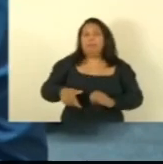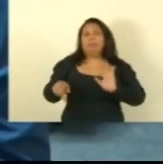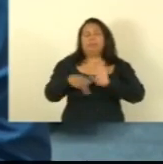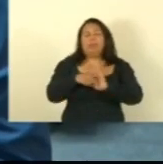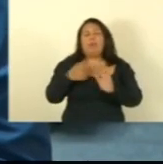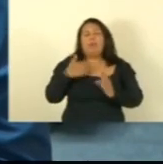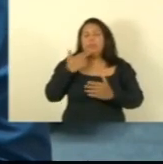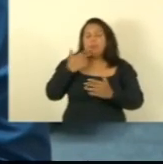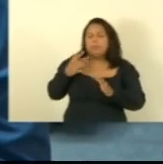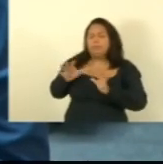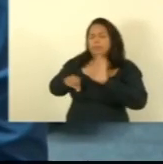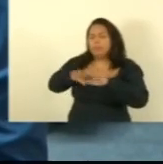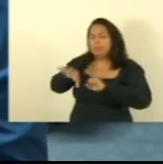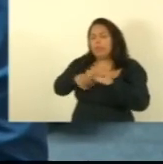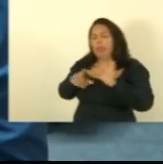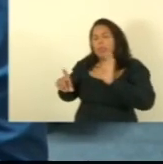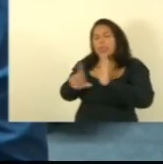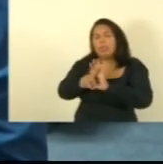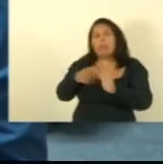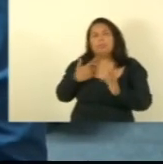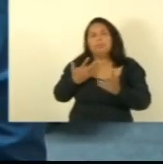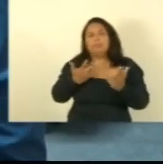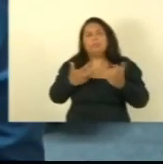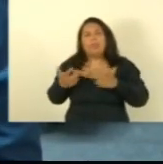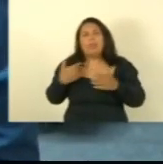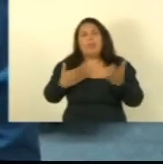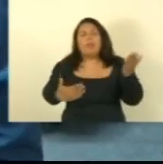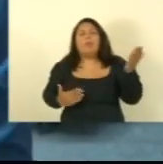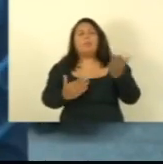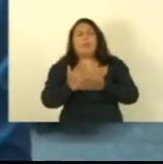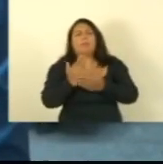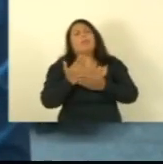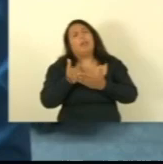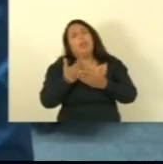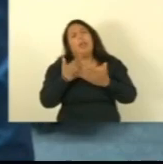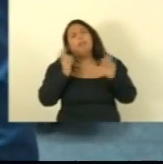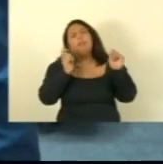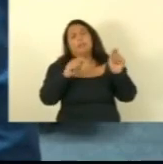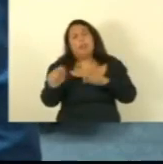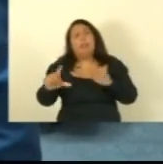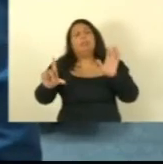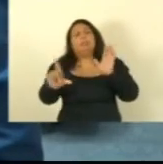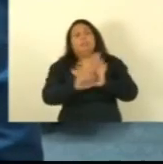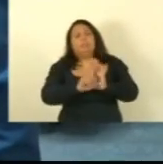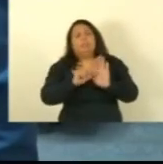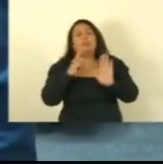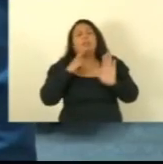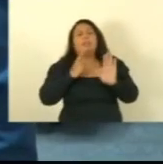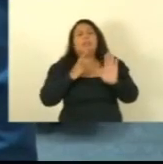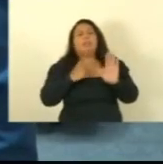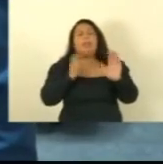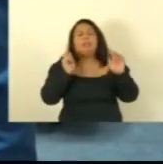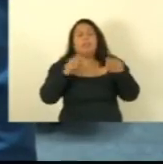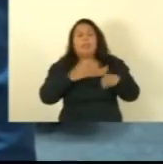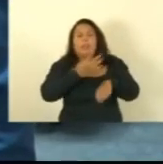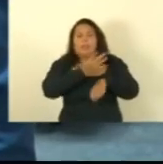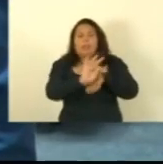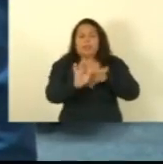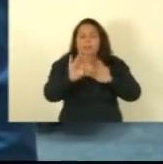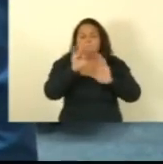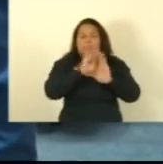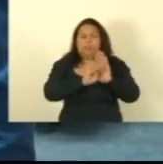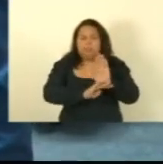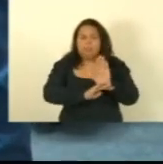regimental, e nessa oportunidade agora eu dou o parecer pela constitucionalidade, legalidade e boa técnica jurídica da